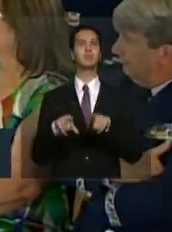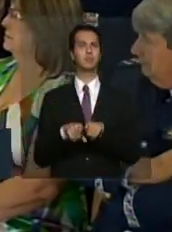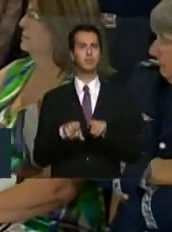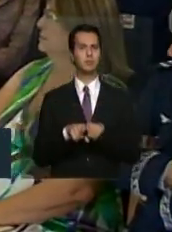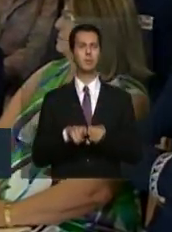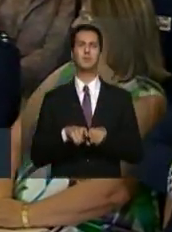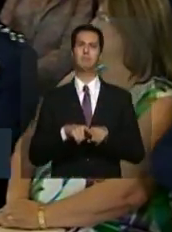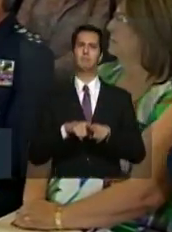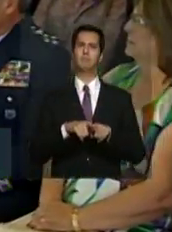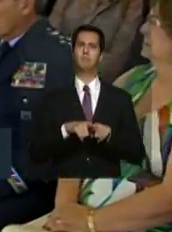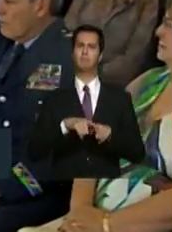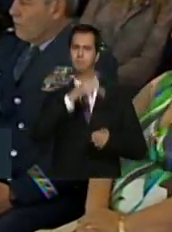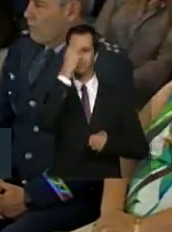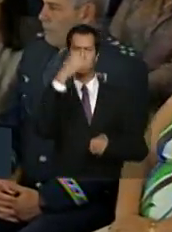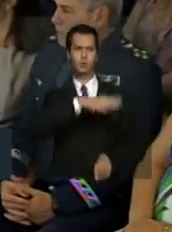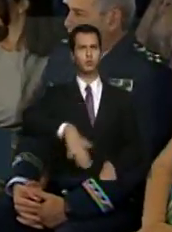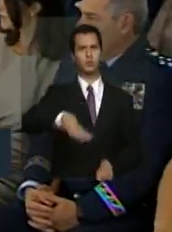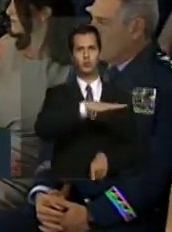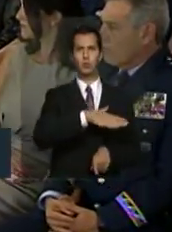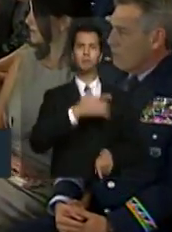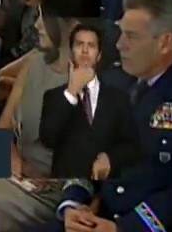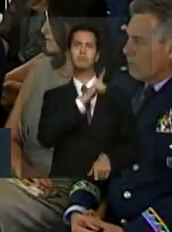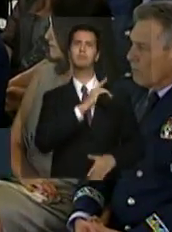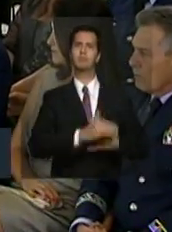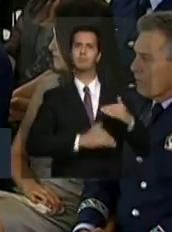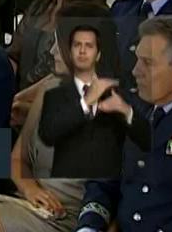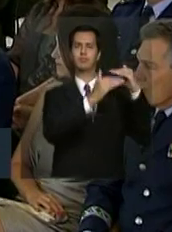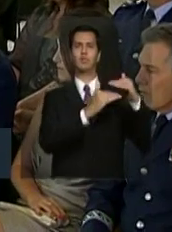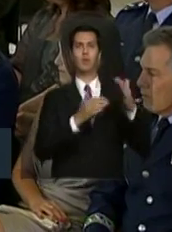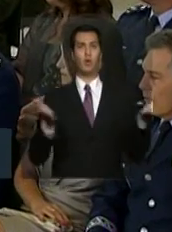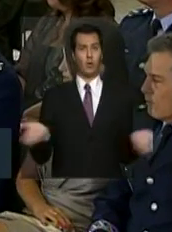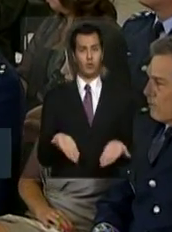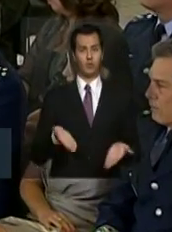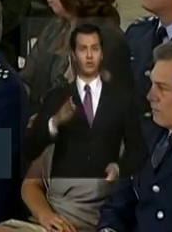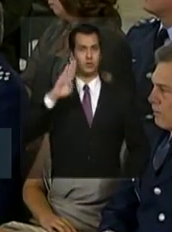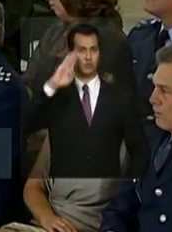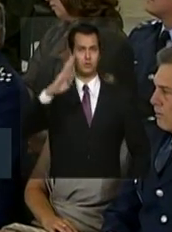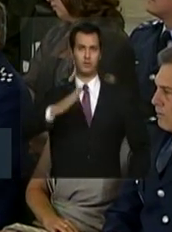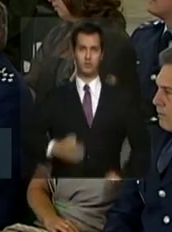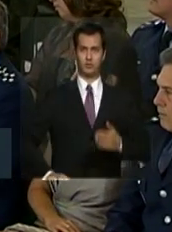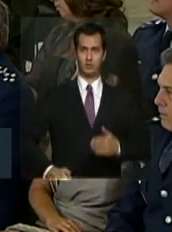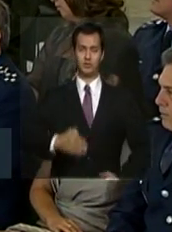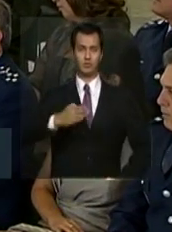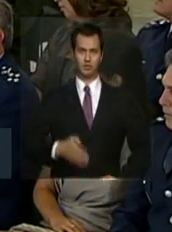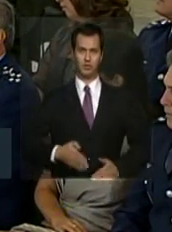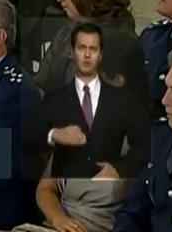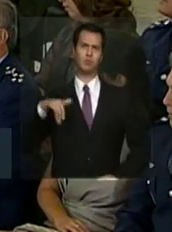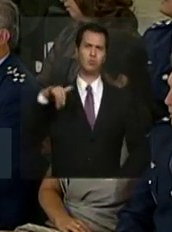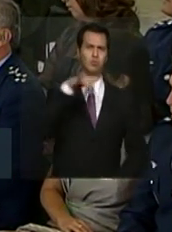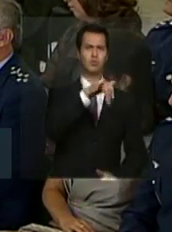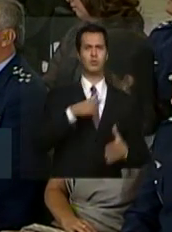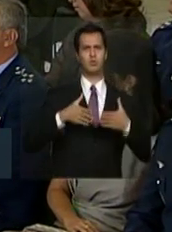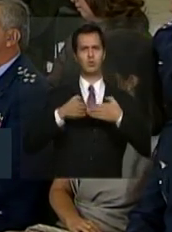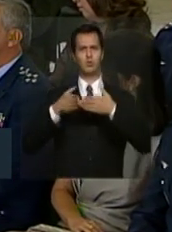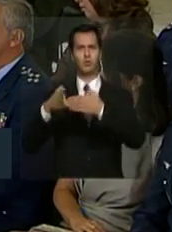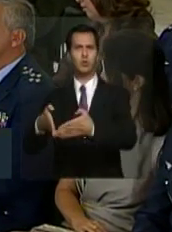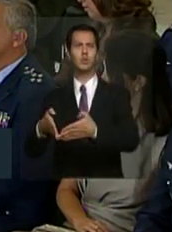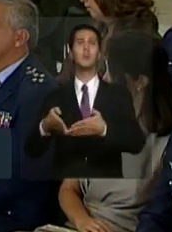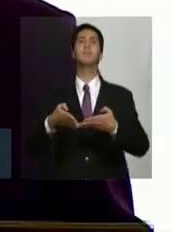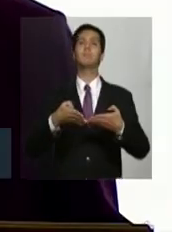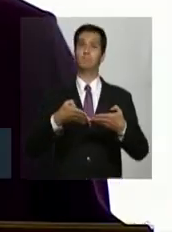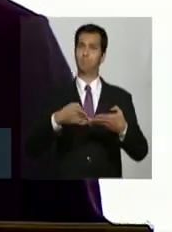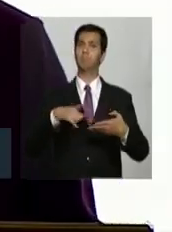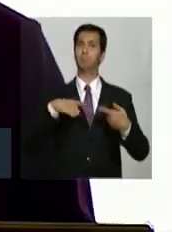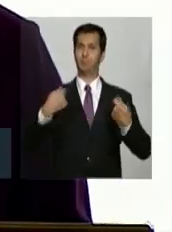de desenvolvimento humano. As nossas Forças Armadas também têm de estar à altura do